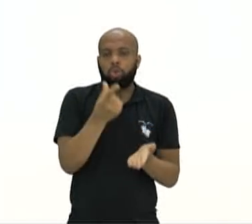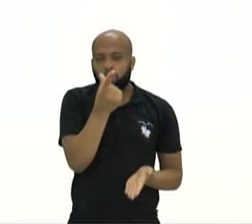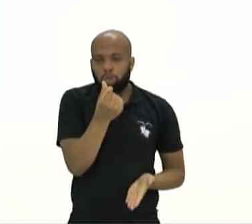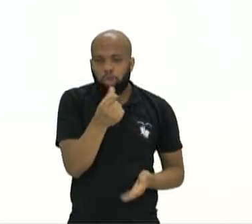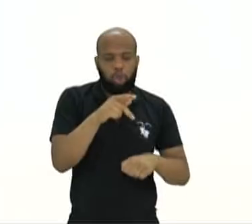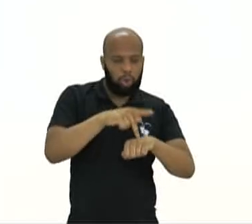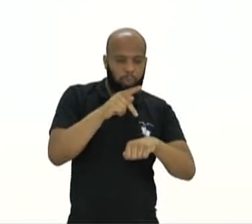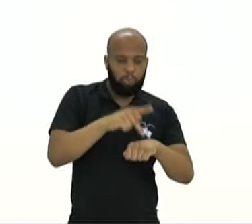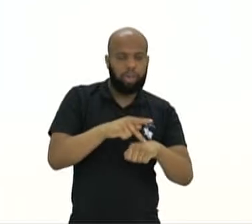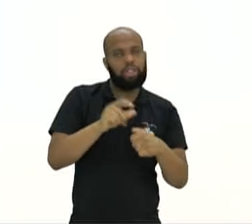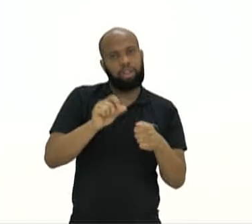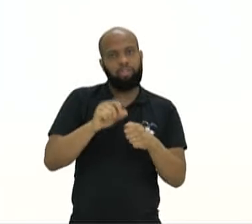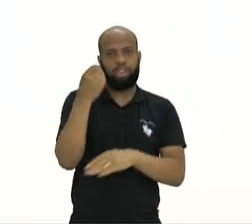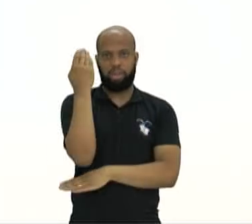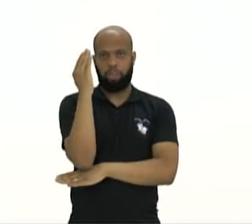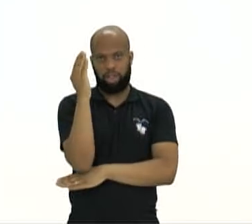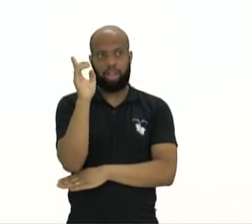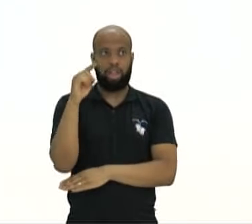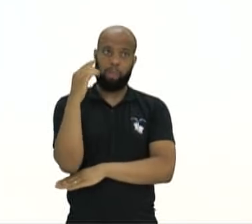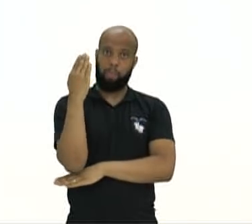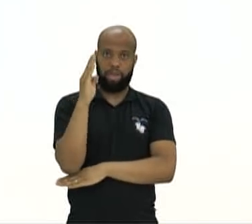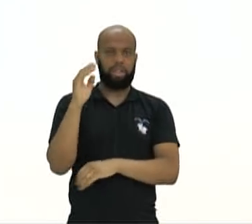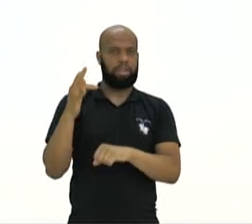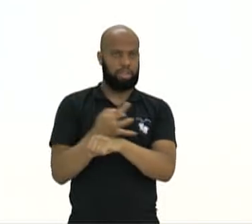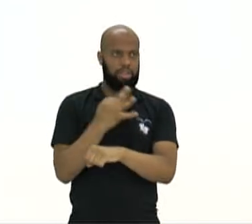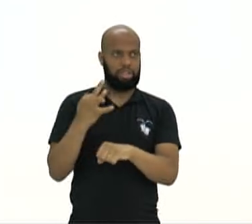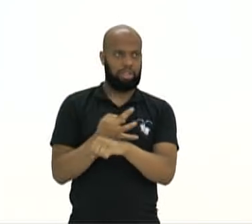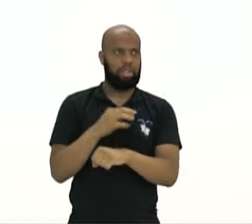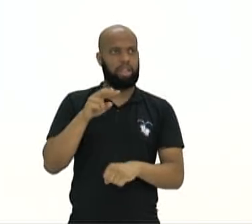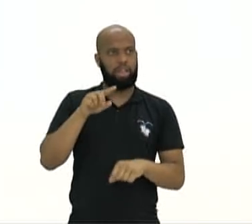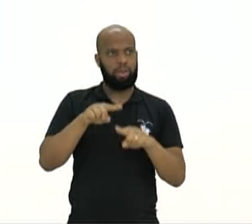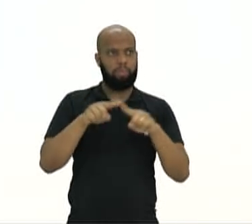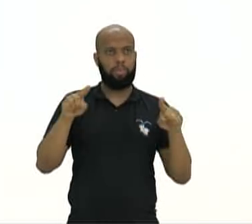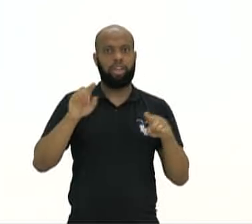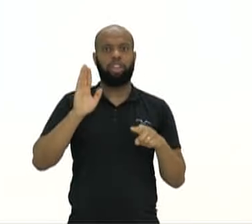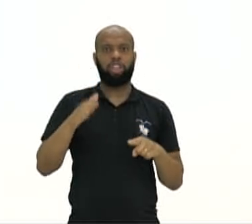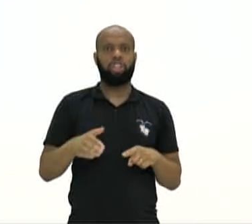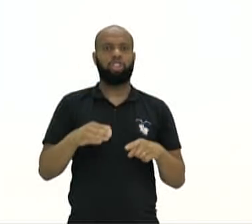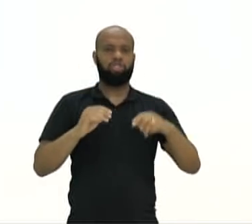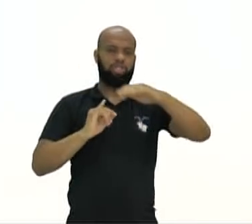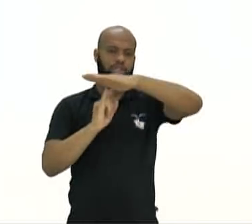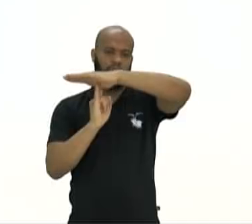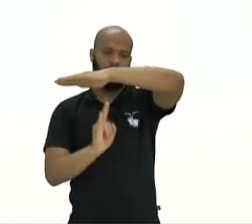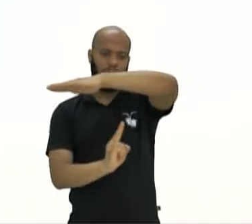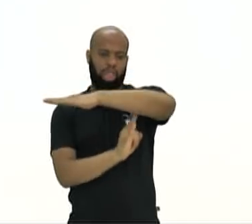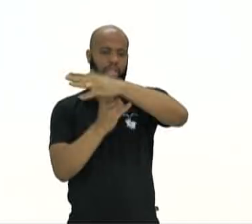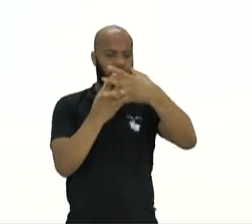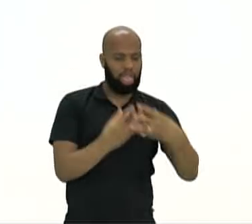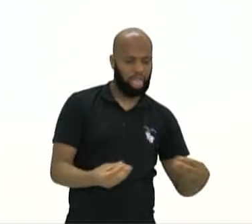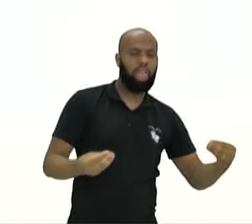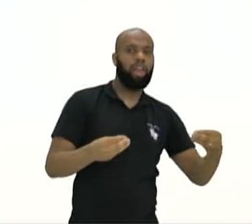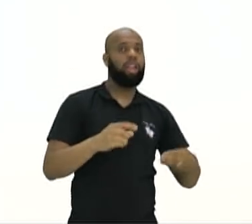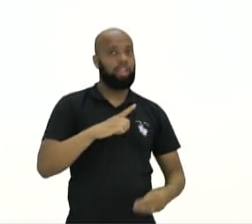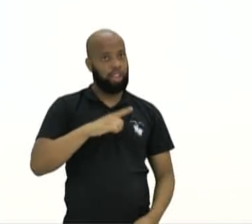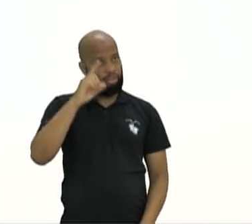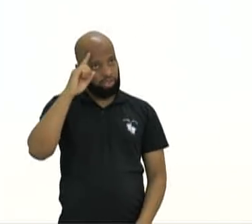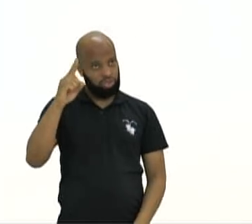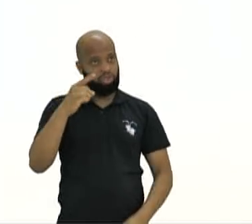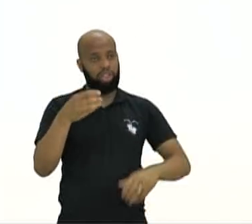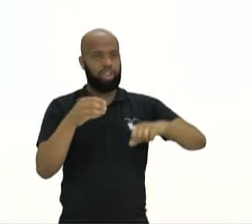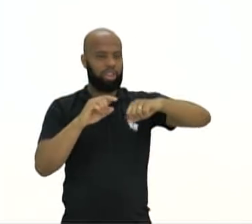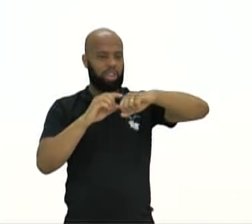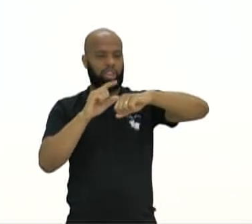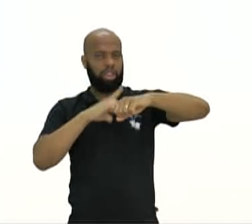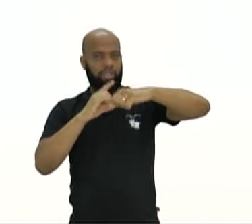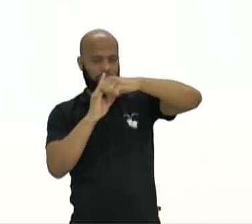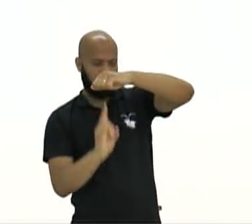pedra, ele terminou de madeira, apesar de ser uma madeira mais resistente, mas é madeira, vai cair. Caiu! Não sei se eu vou falar na próxima aula, mas chegou a cair essa ponte